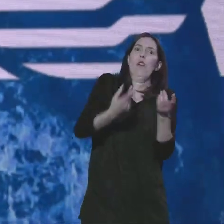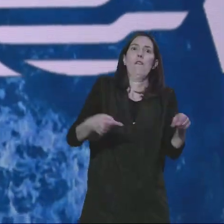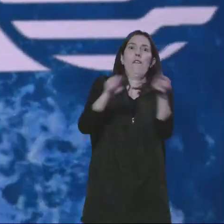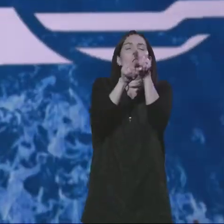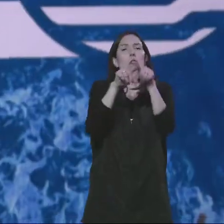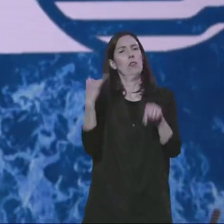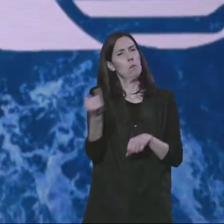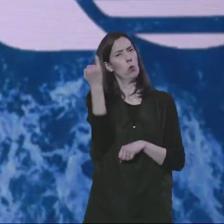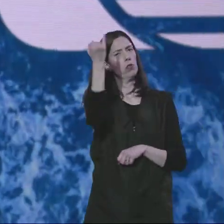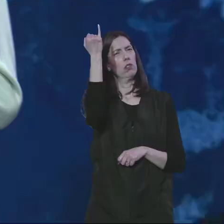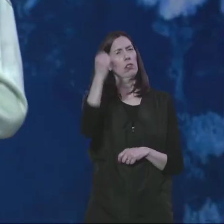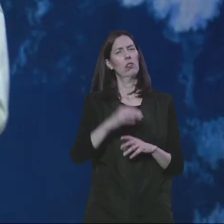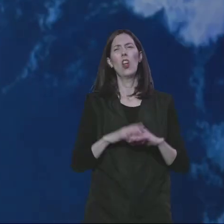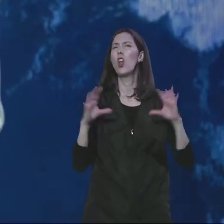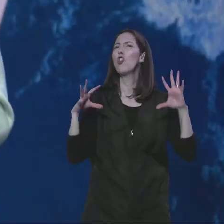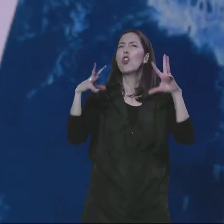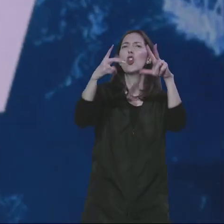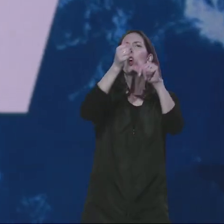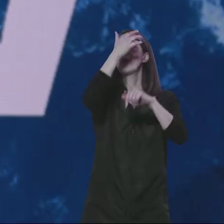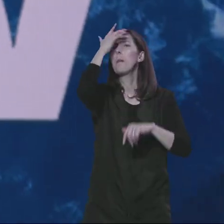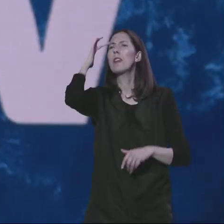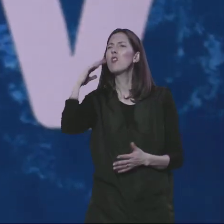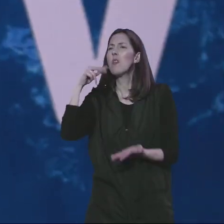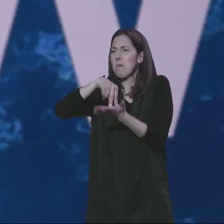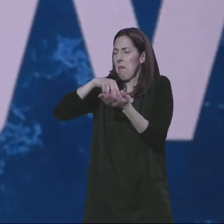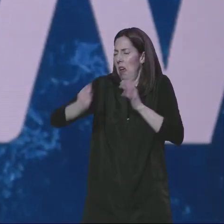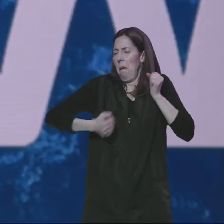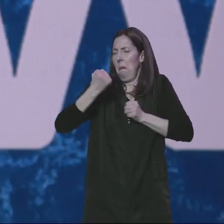Porque todo mundo, quando está de pé, consegue correr.